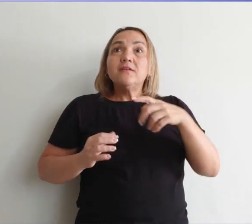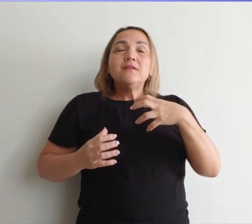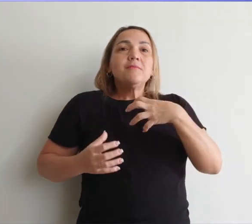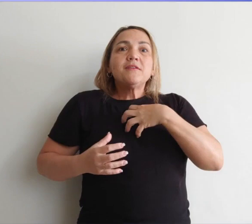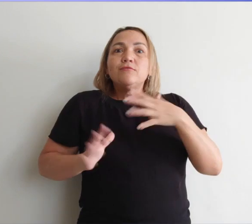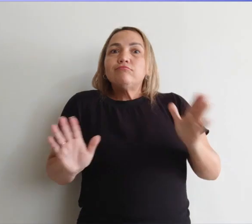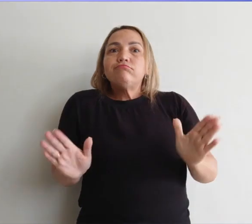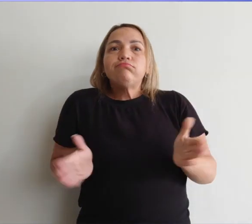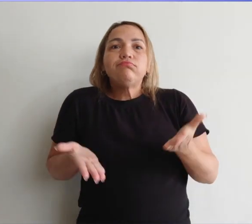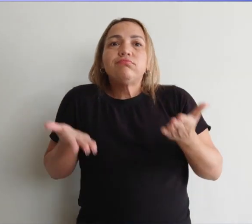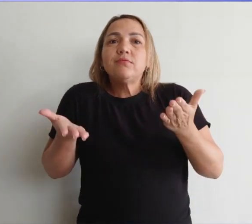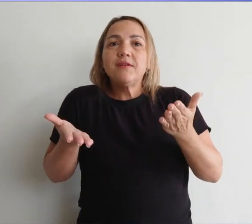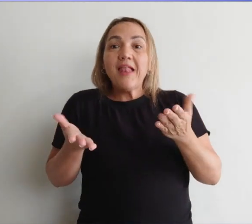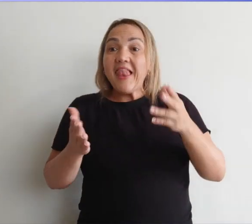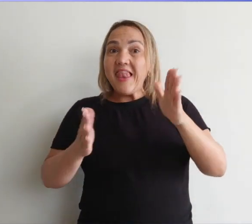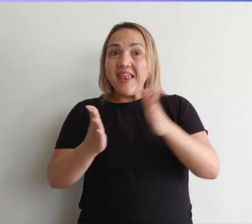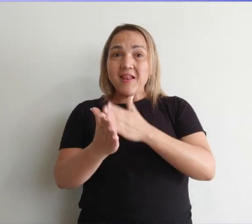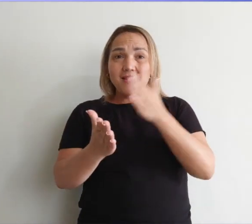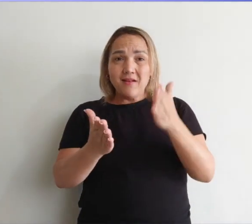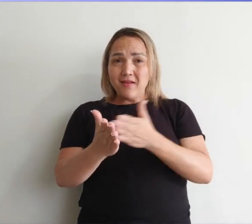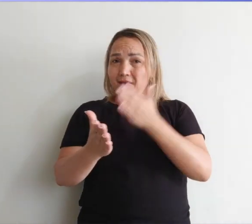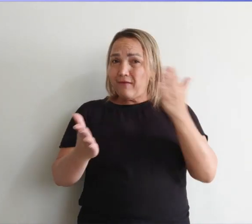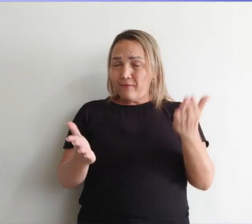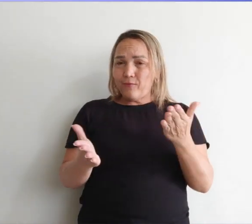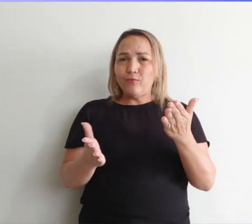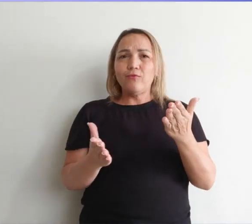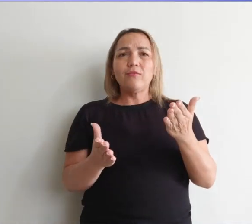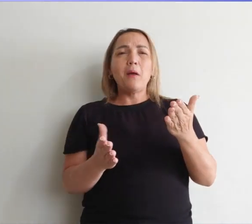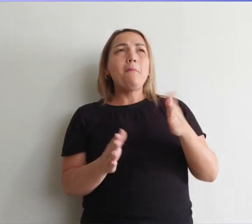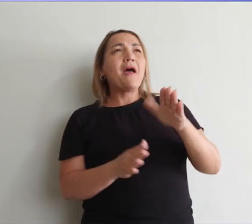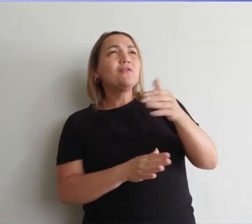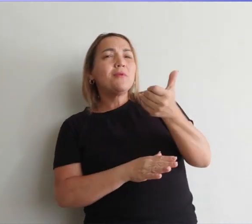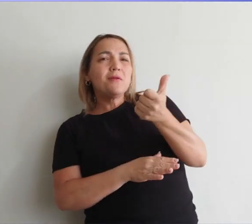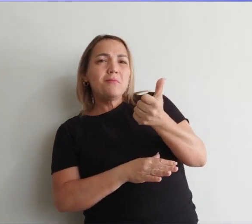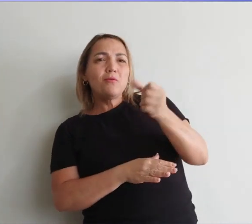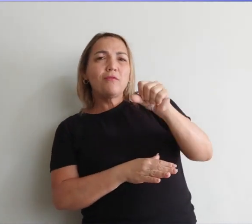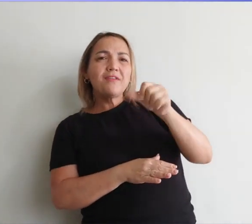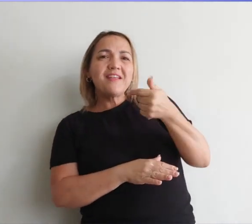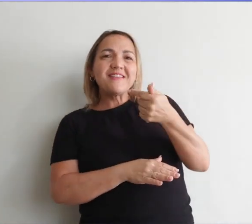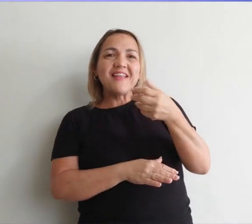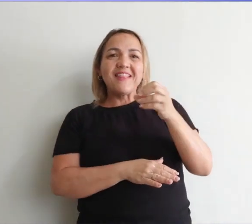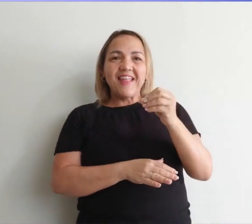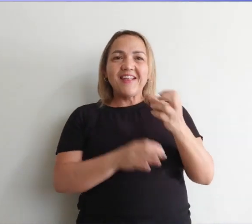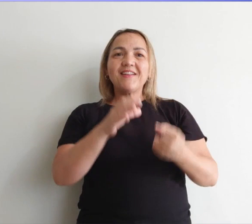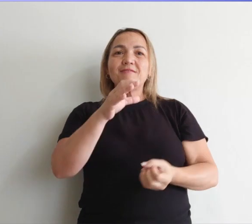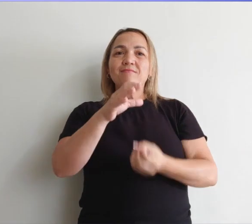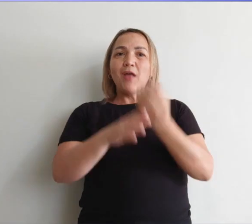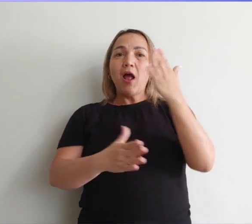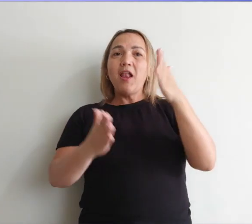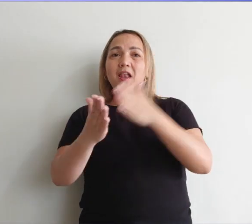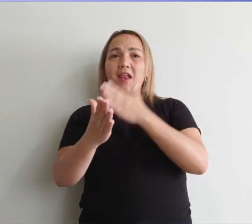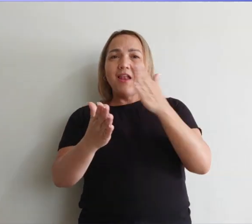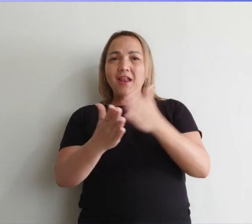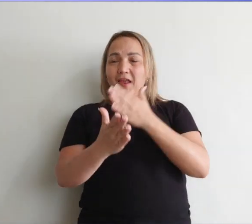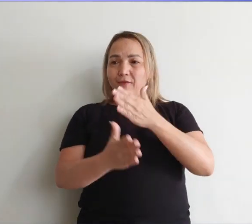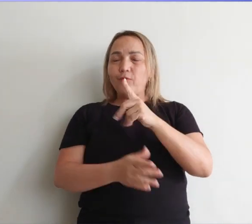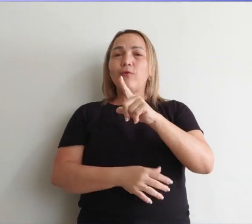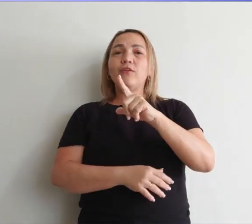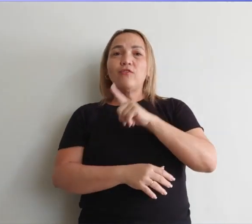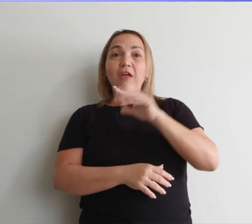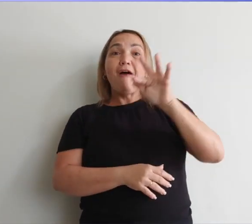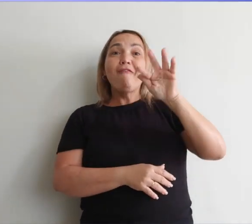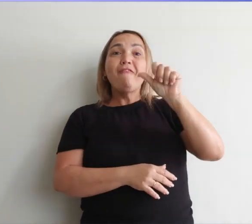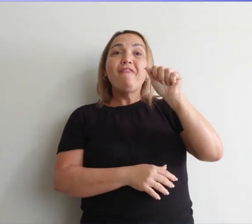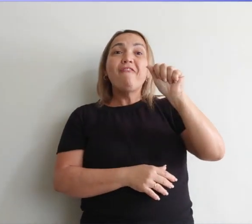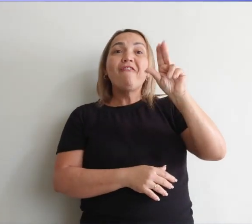Estimulava, assim, eu via as coisas, eu tinha livros. Me lembro, assim, final da década de 70, foi lançado uma enciclopédia chamada A